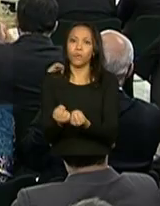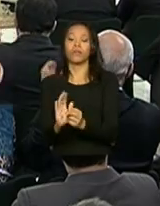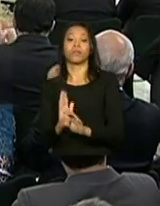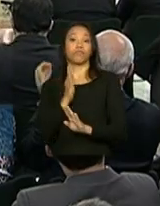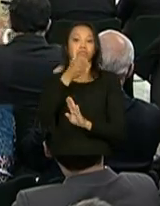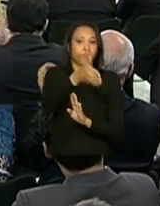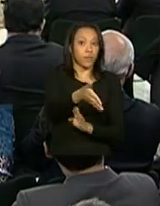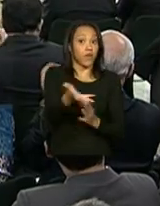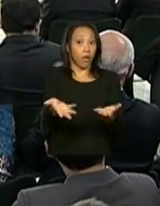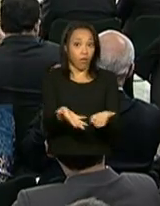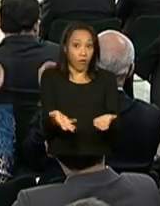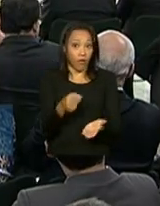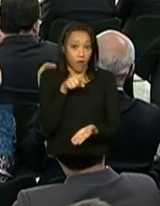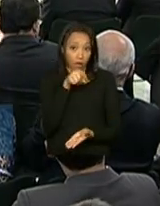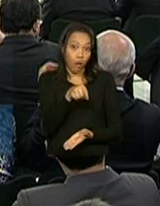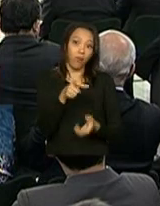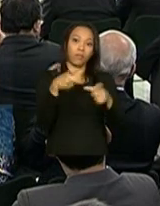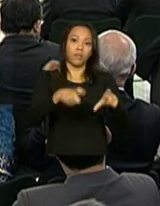Cruzeiro